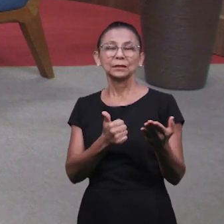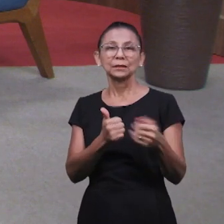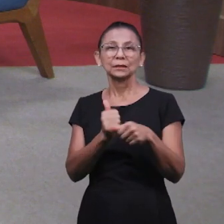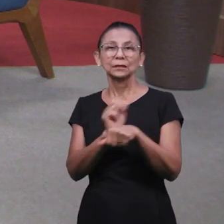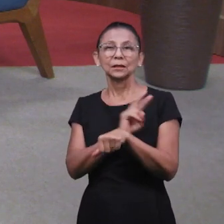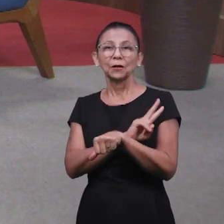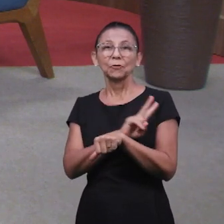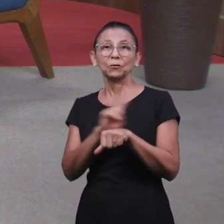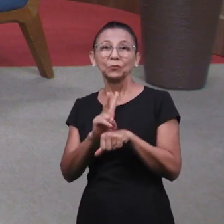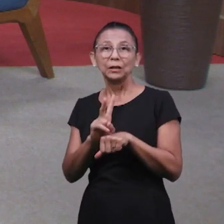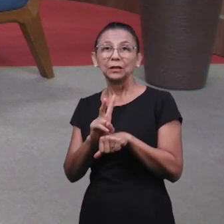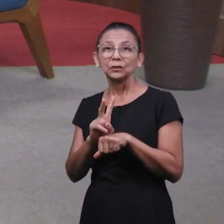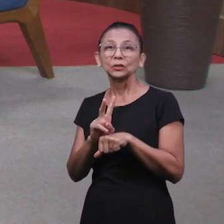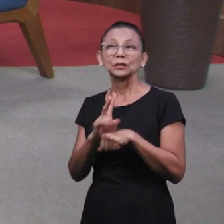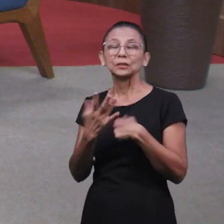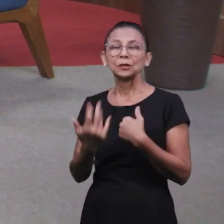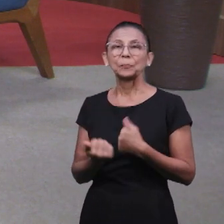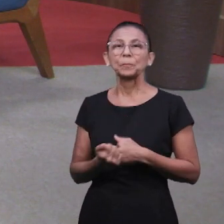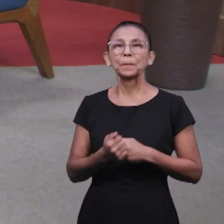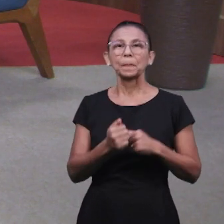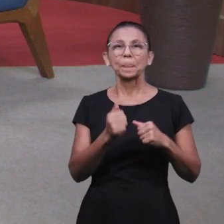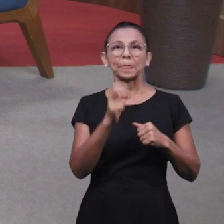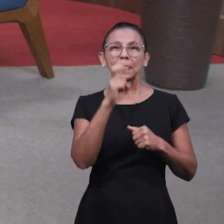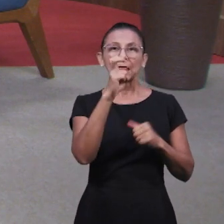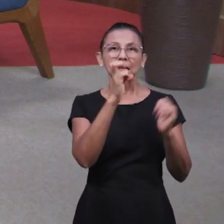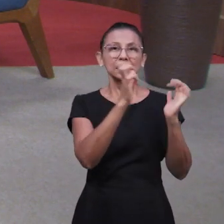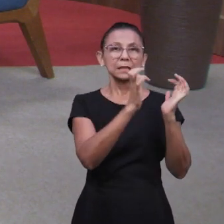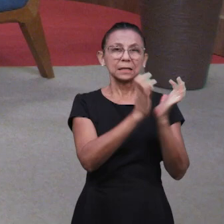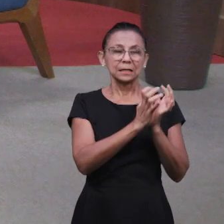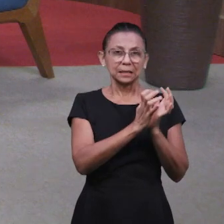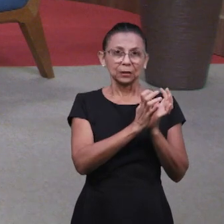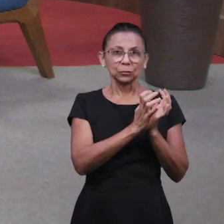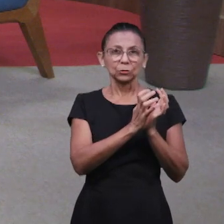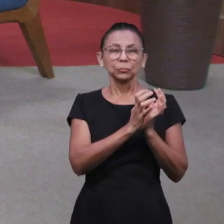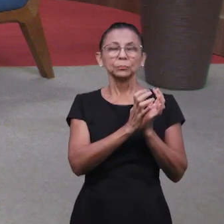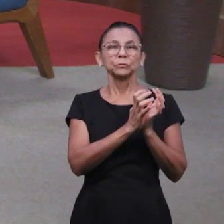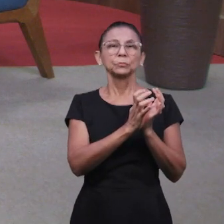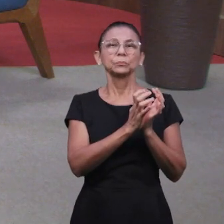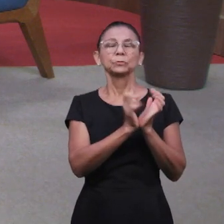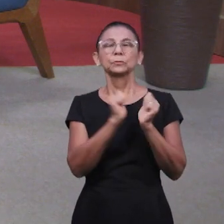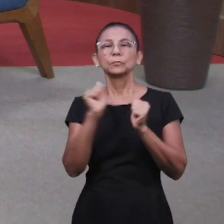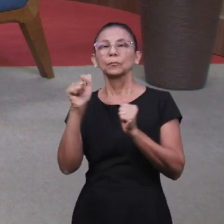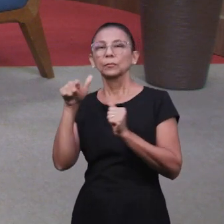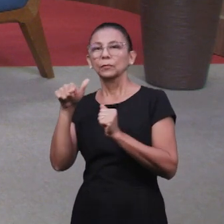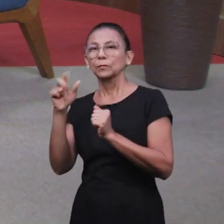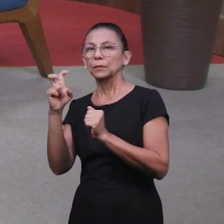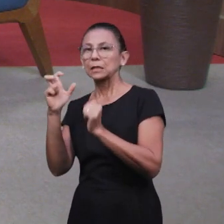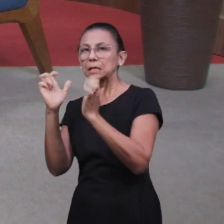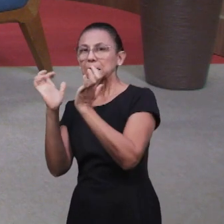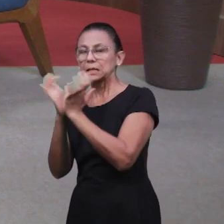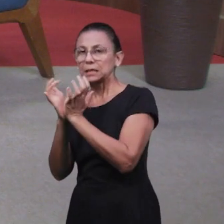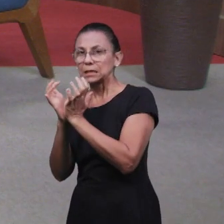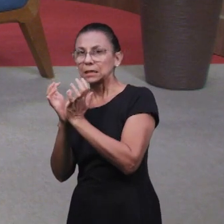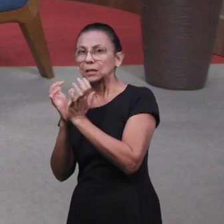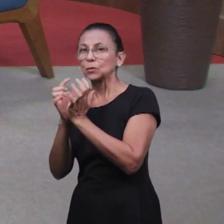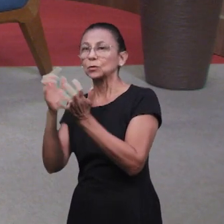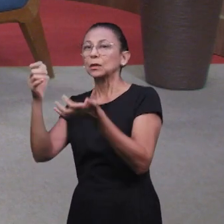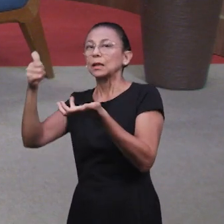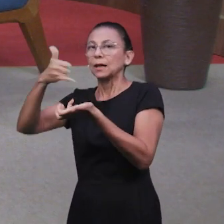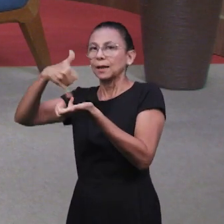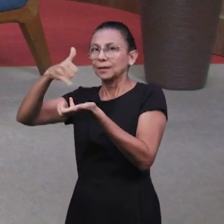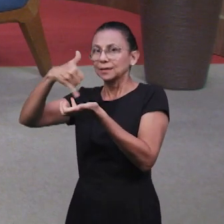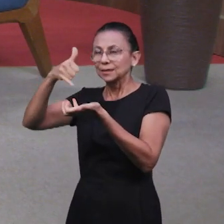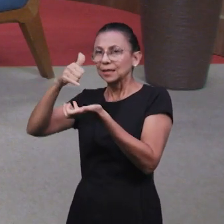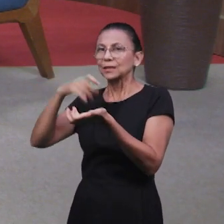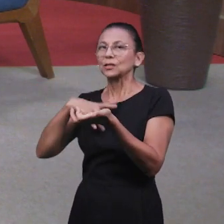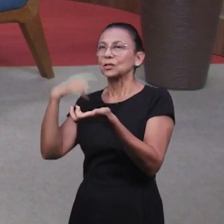e 5 tinham azeite, tinham luz, o seu rosto poderia ser visto por causa